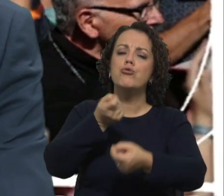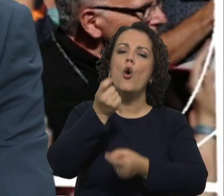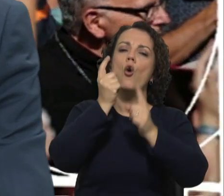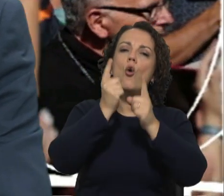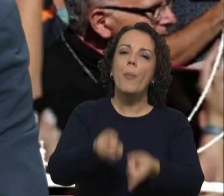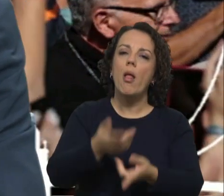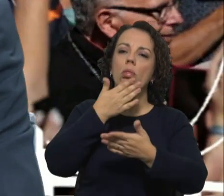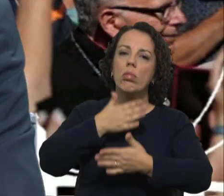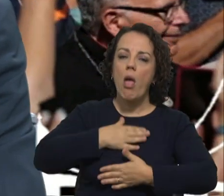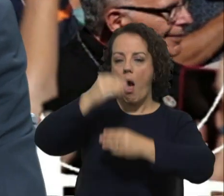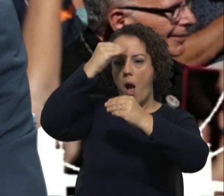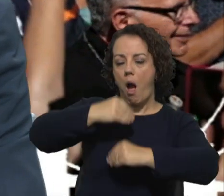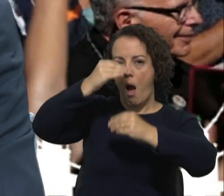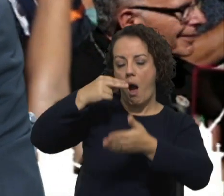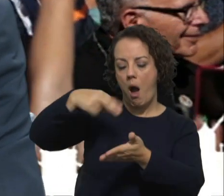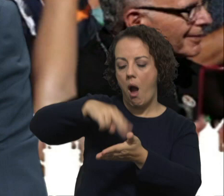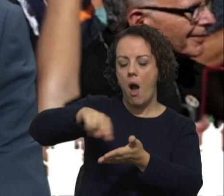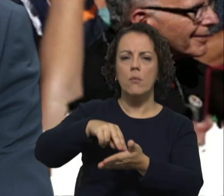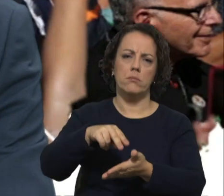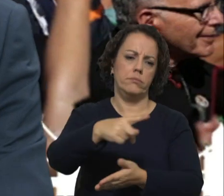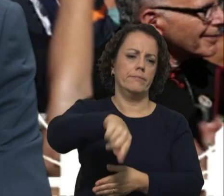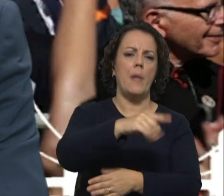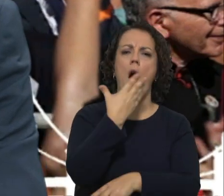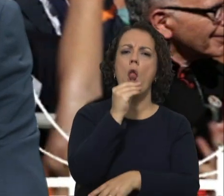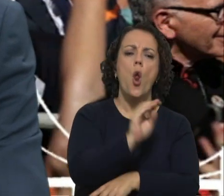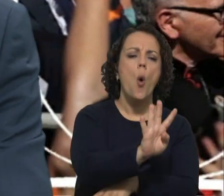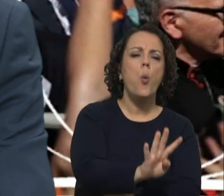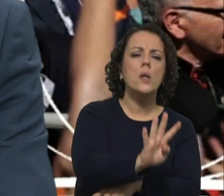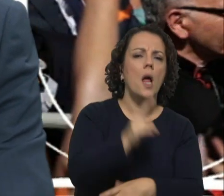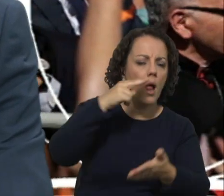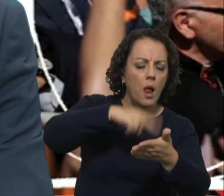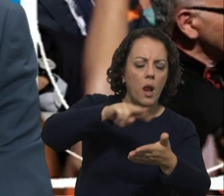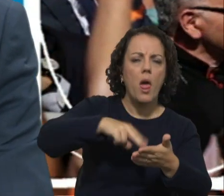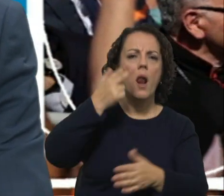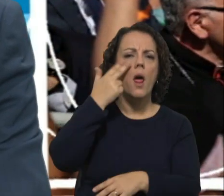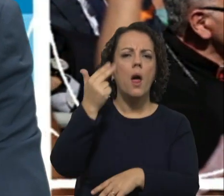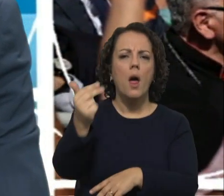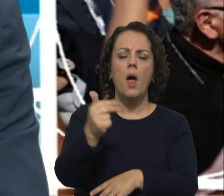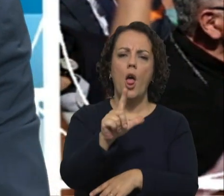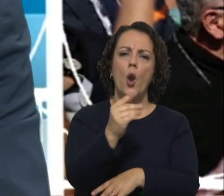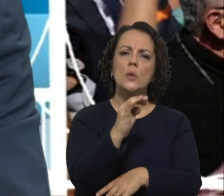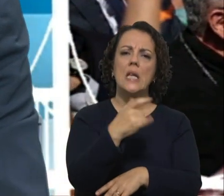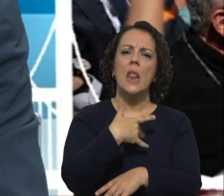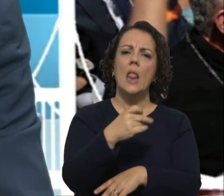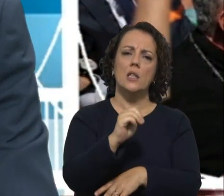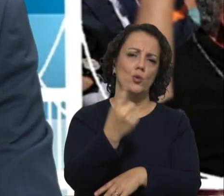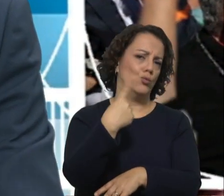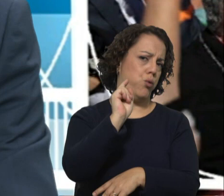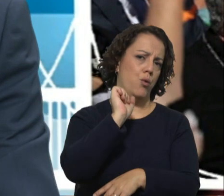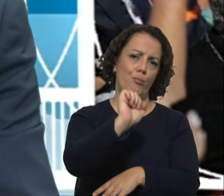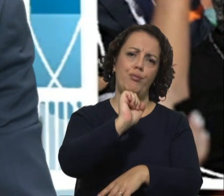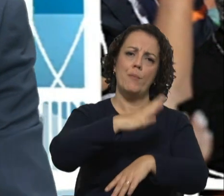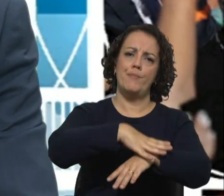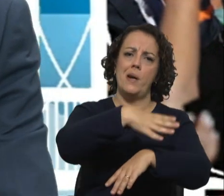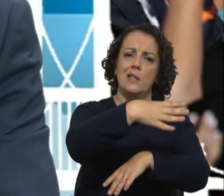portuguesa. Ninguém lê os Lusíadas na 4ª classe, porque provavelmente terá grande dificuldade, e o Fernando Pessoa chega ainda um bocadinho mais tarde, porque é